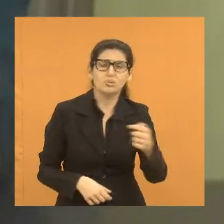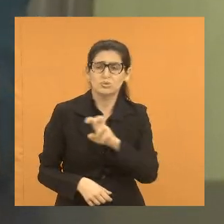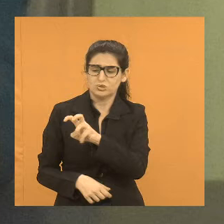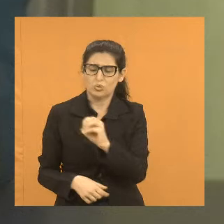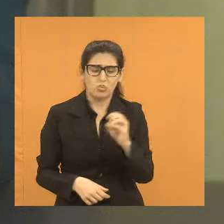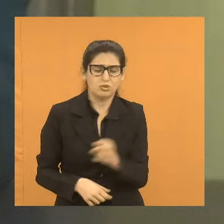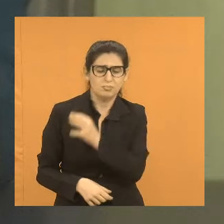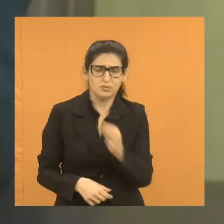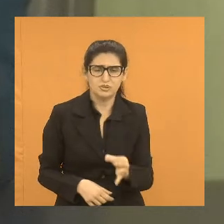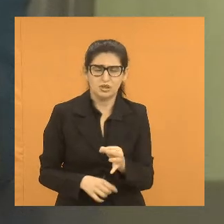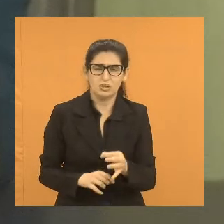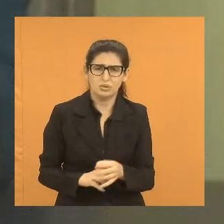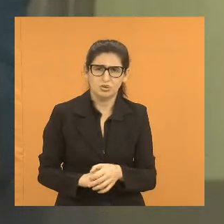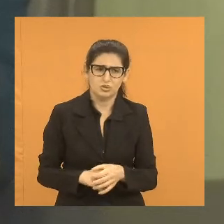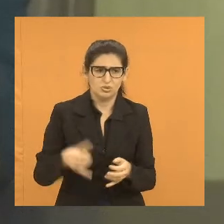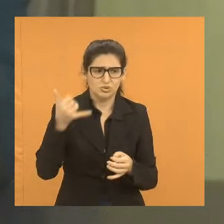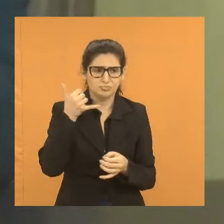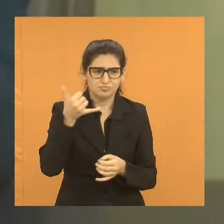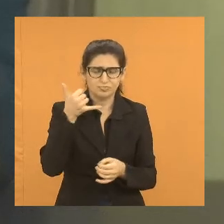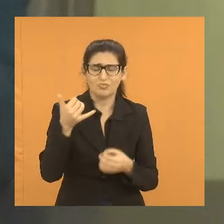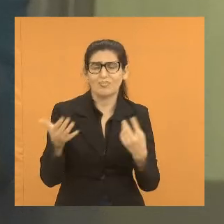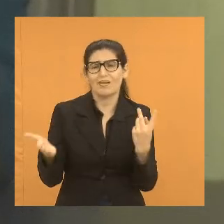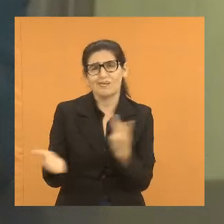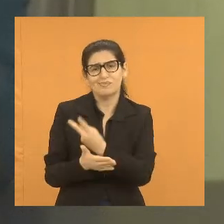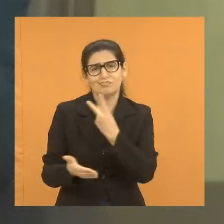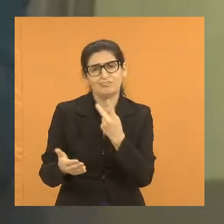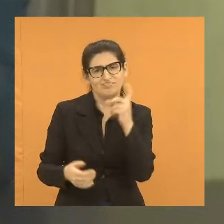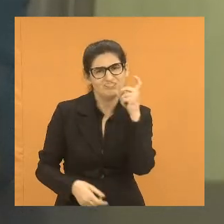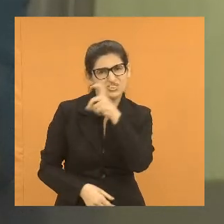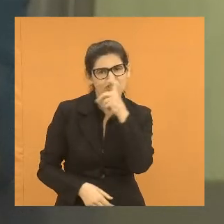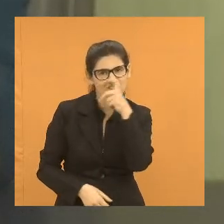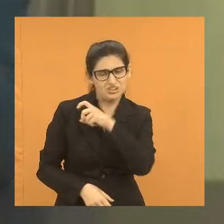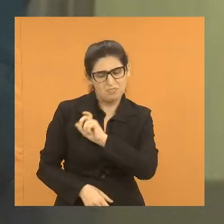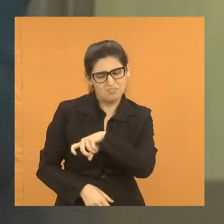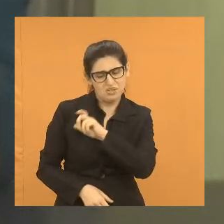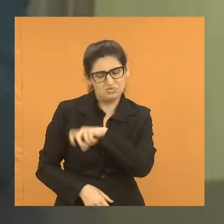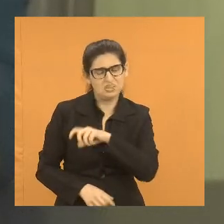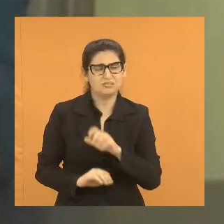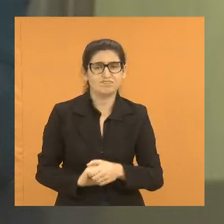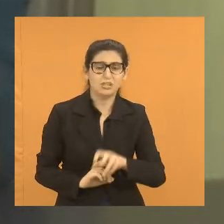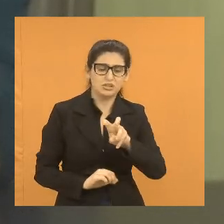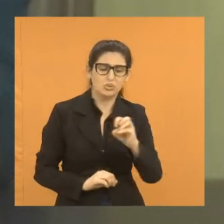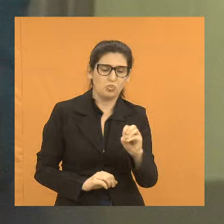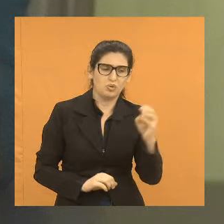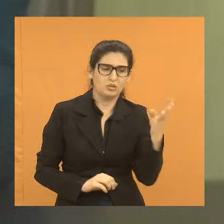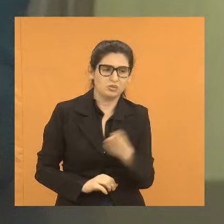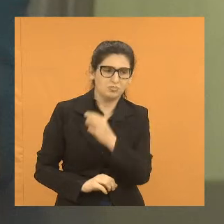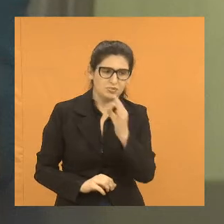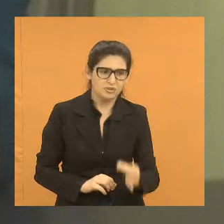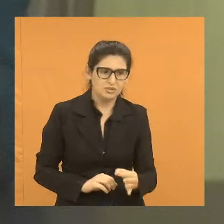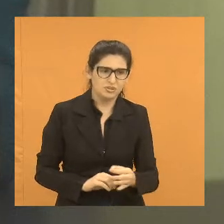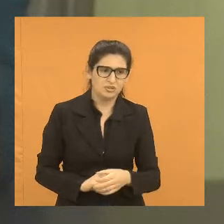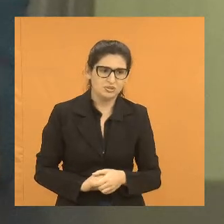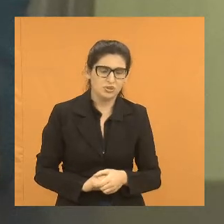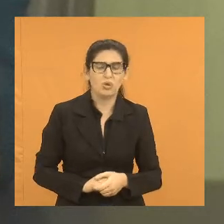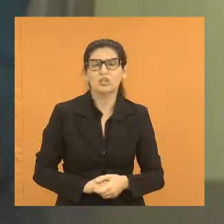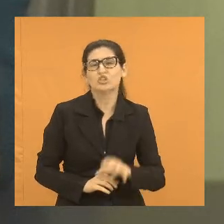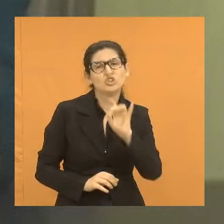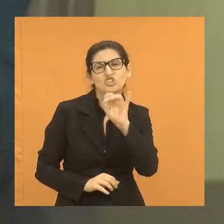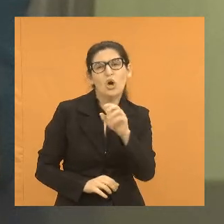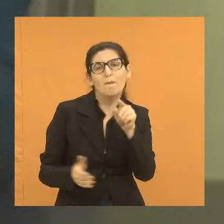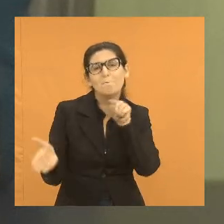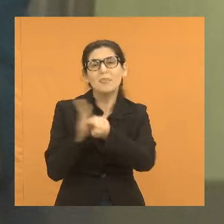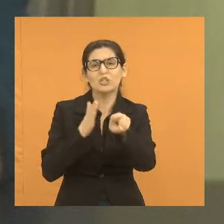50% de chamadas são equivocadas e 50% de pedidos de